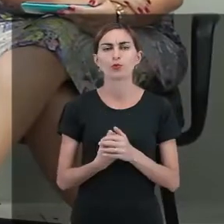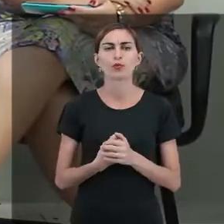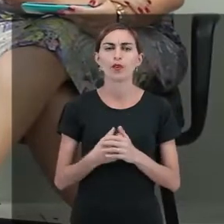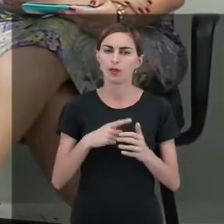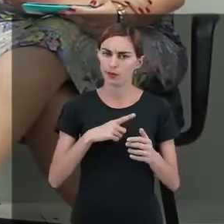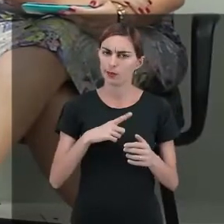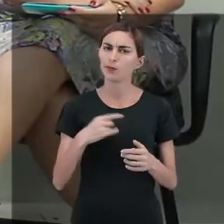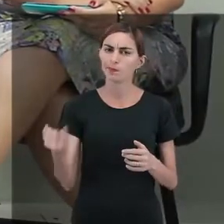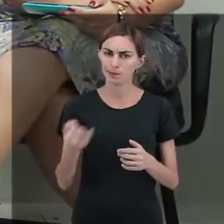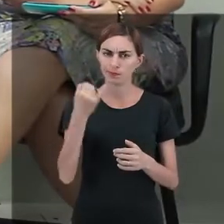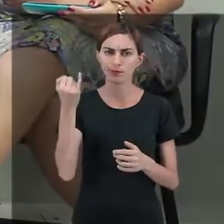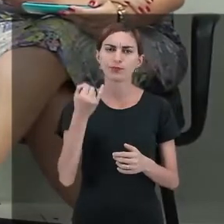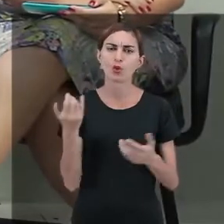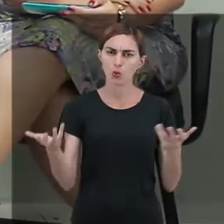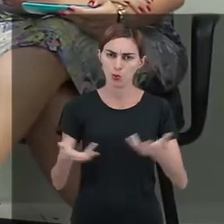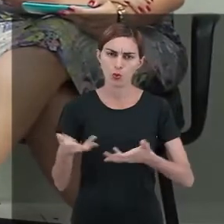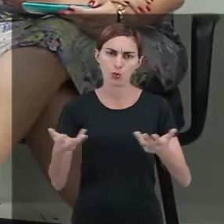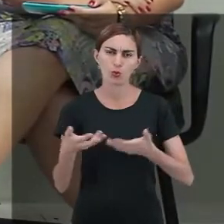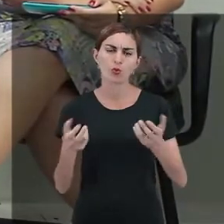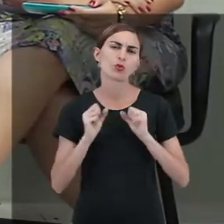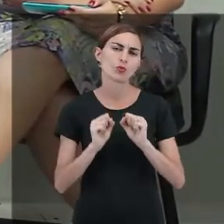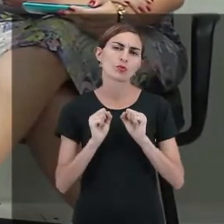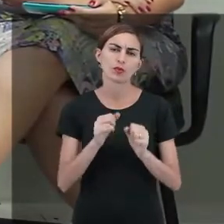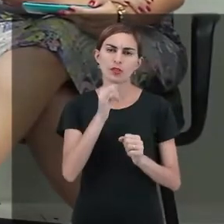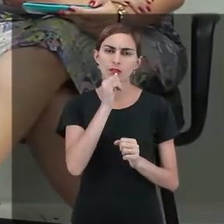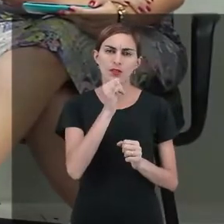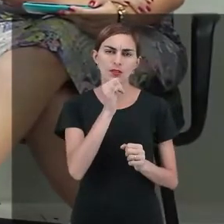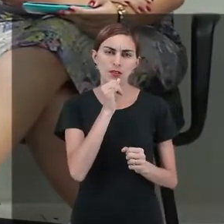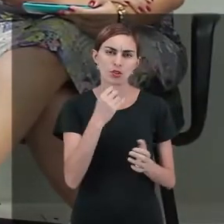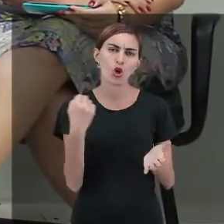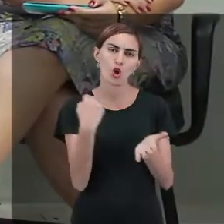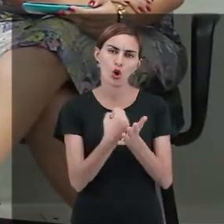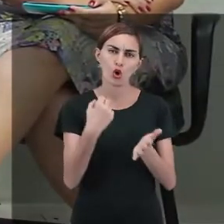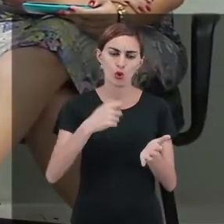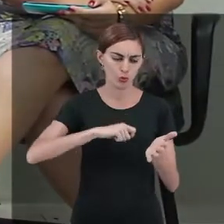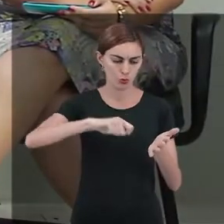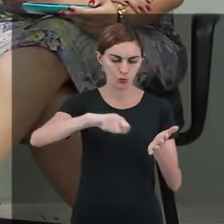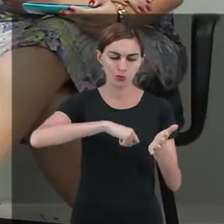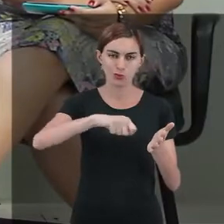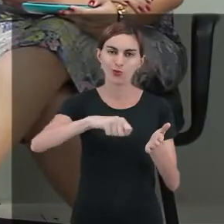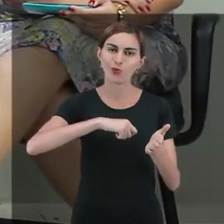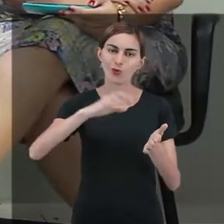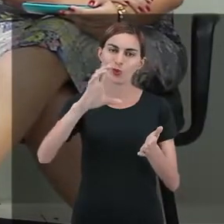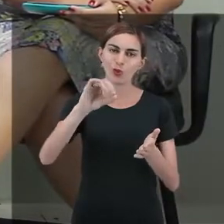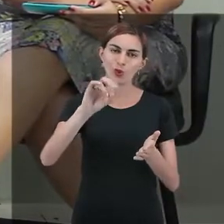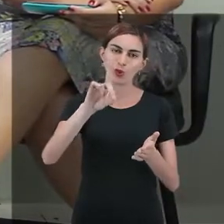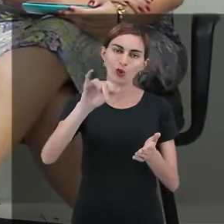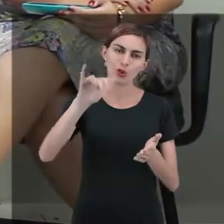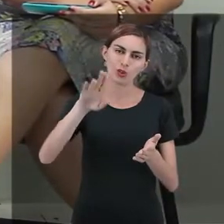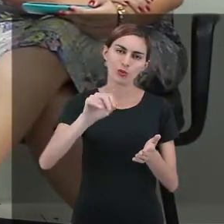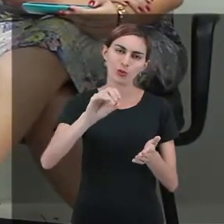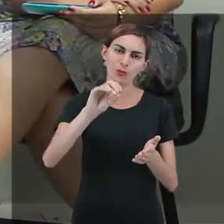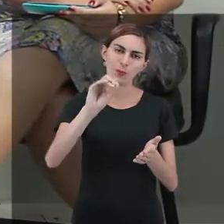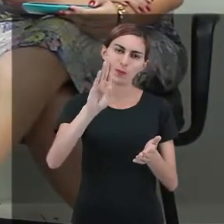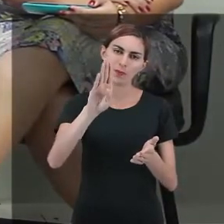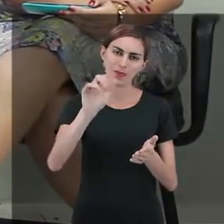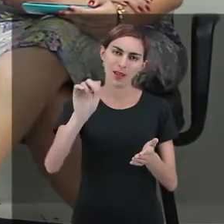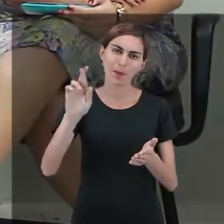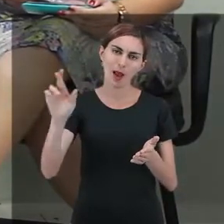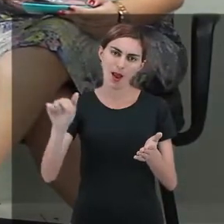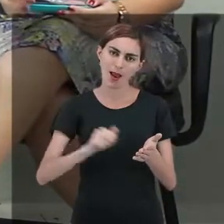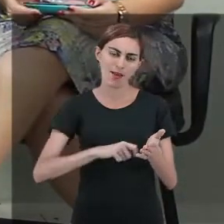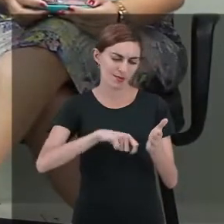atribuição, certo? Hoje em dia nós podemos dar um exemplo do código de barras, que está atrelado justamente ao rótulo, onde facilita